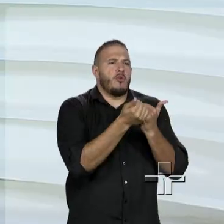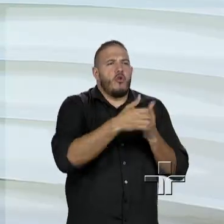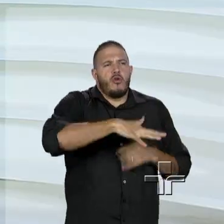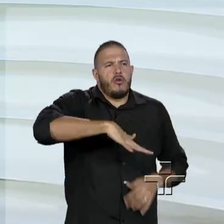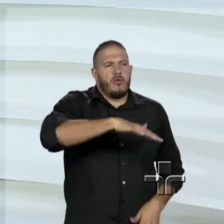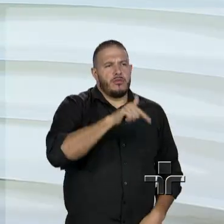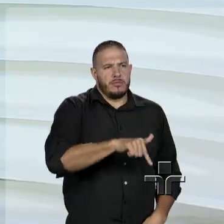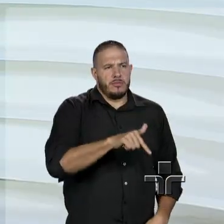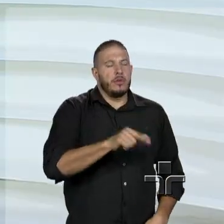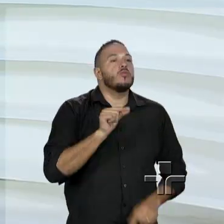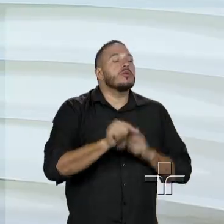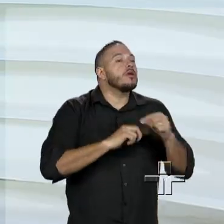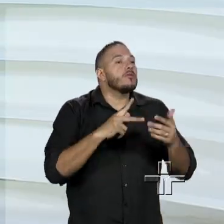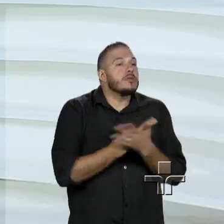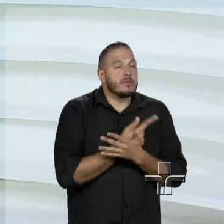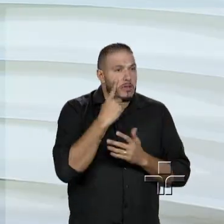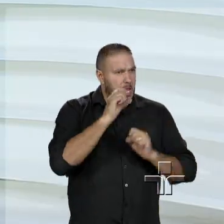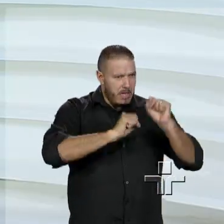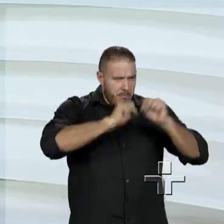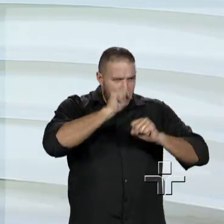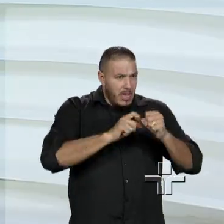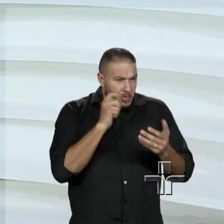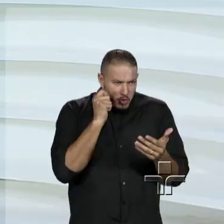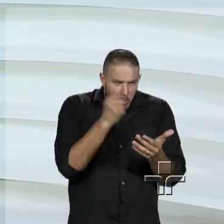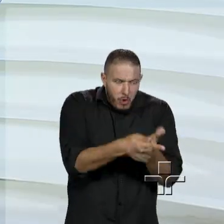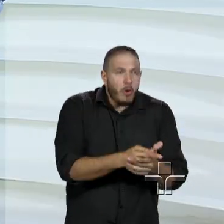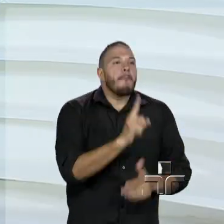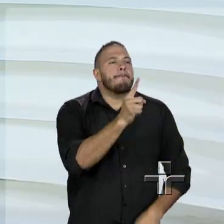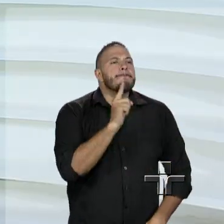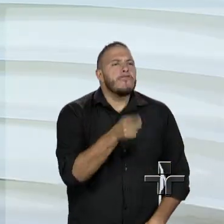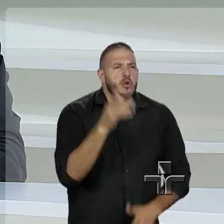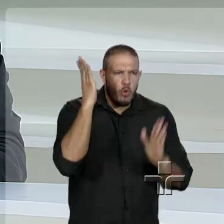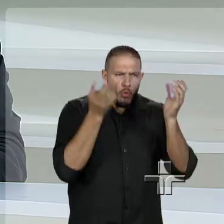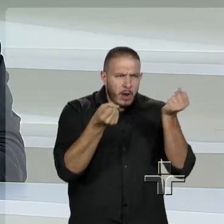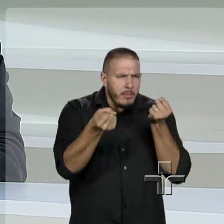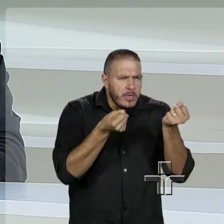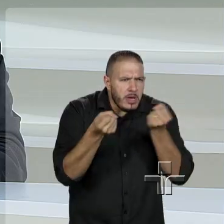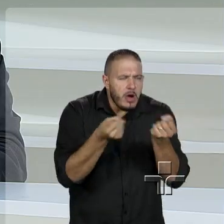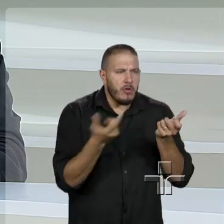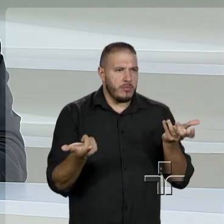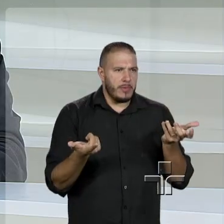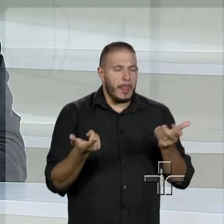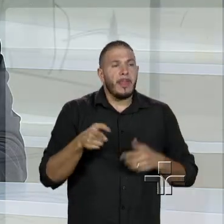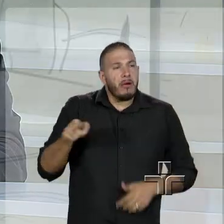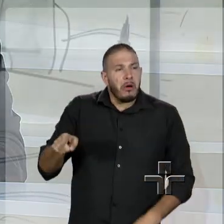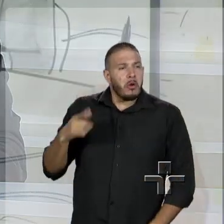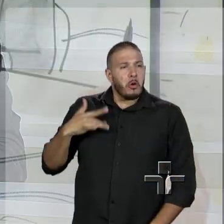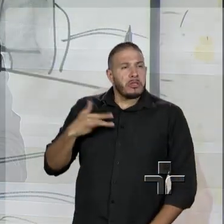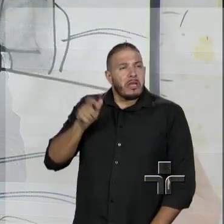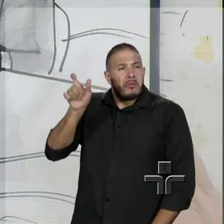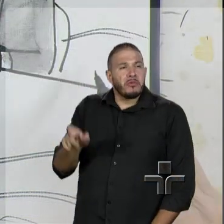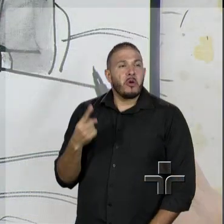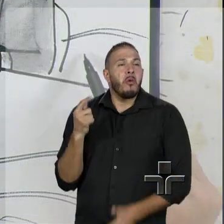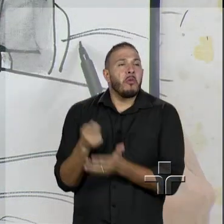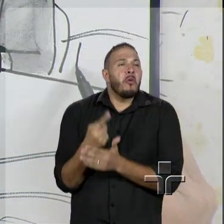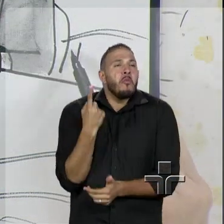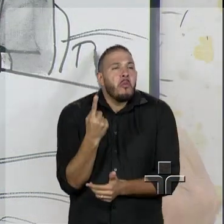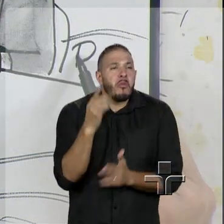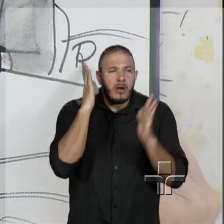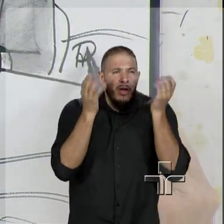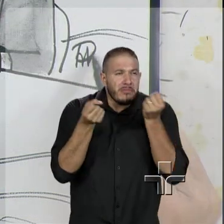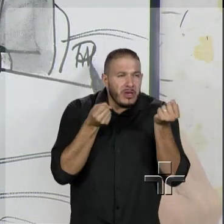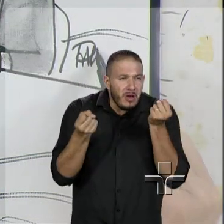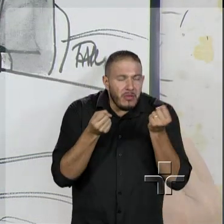A empresa que comprou 1000 caminhões, o cobre do caminhoneiro que comprou 1 caminhão,